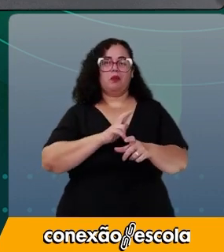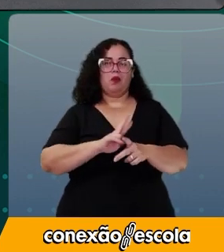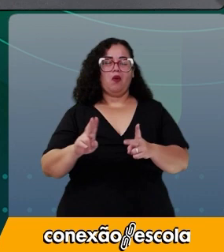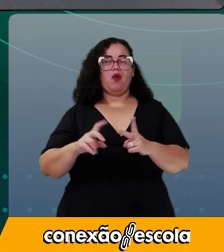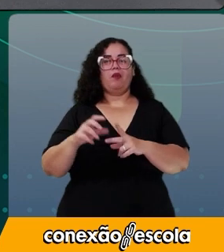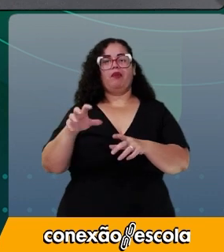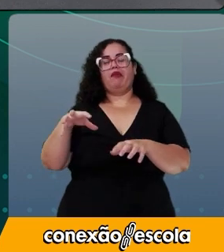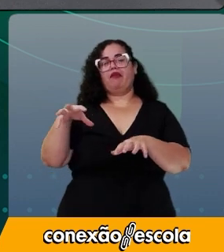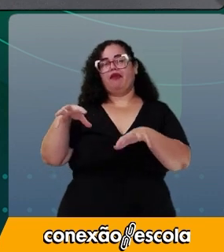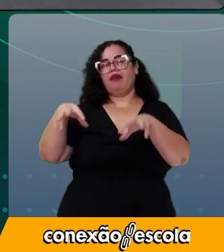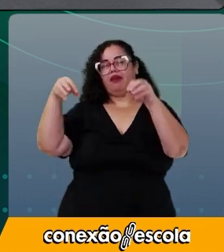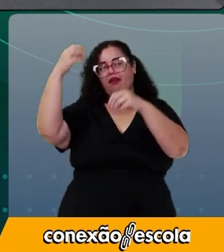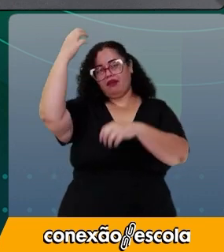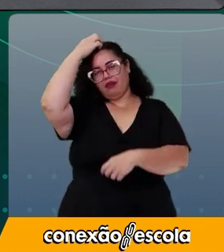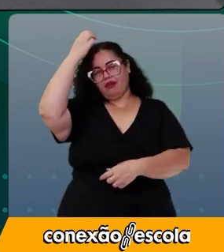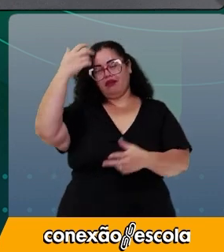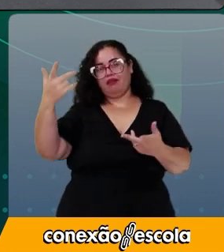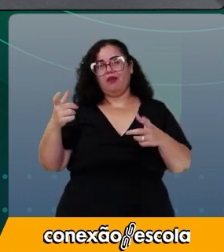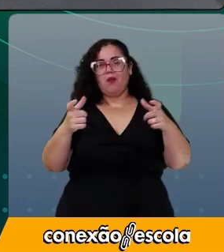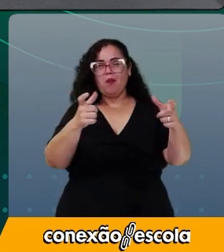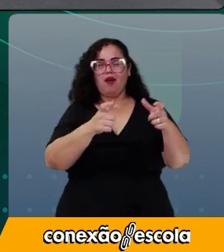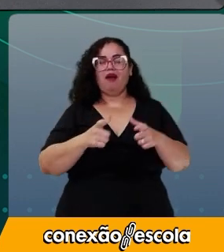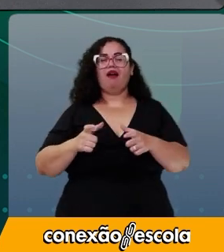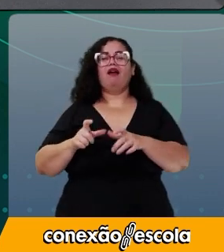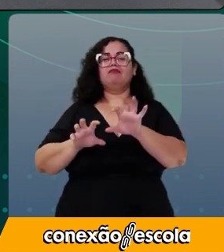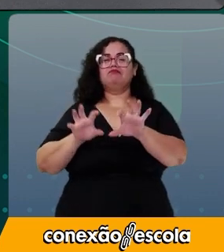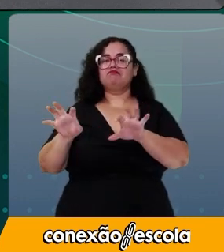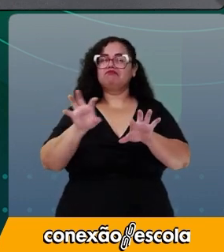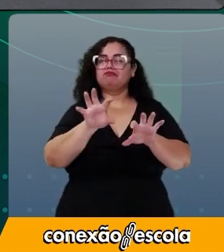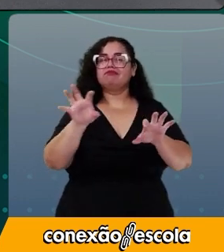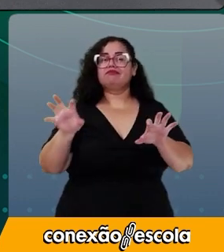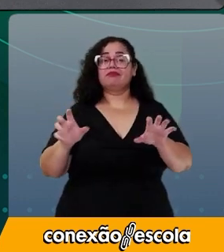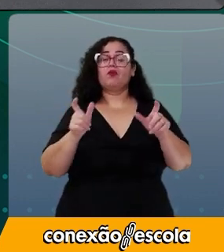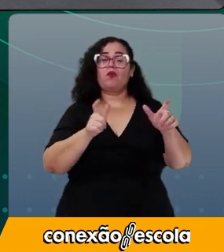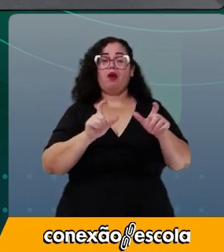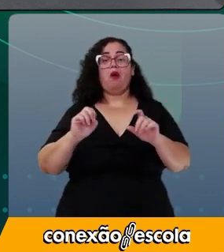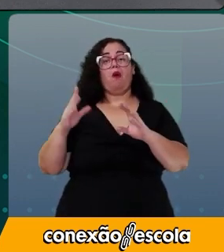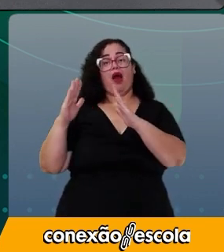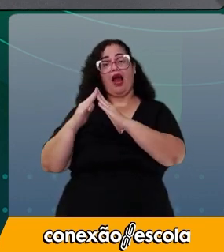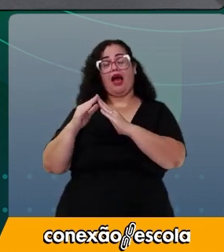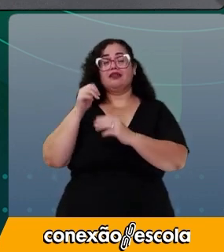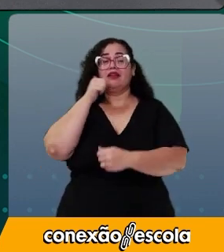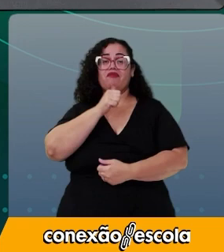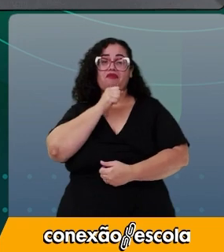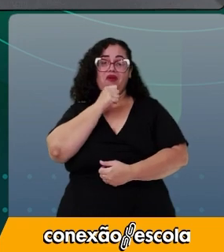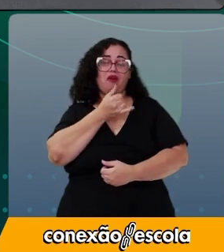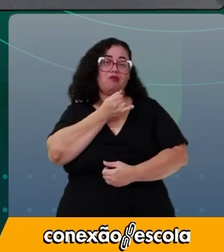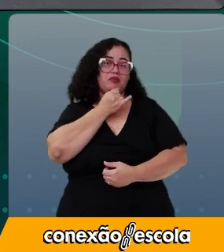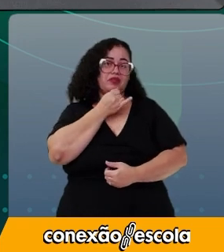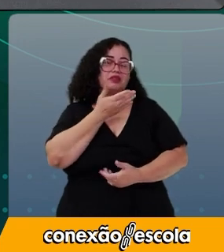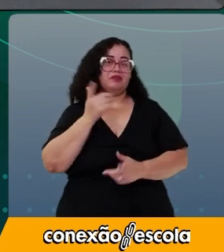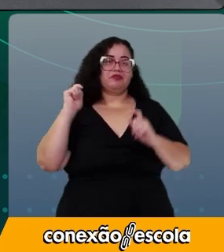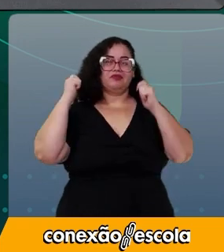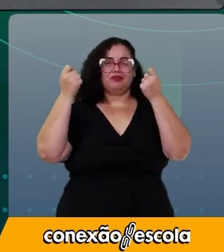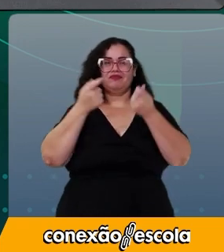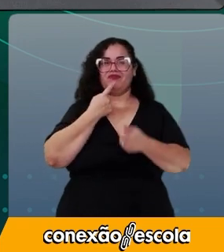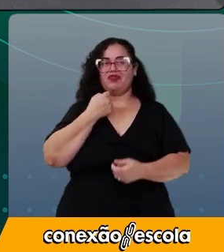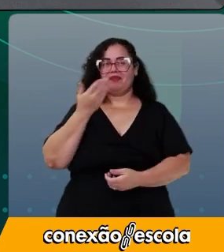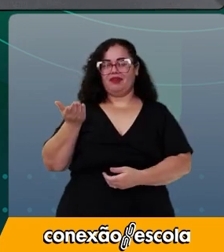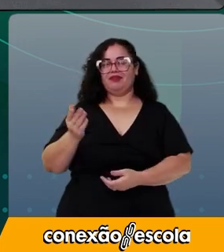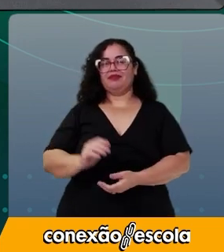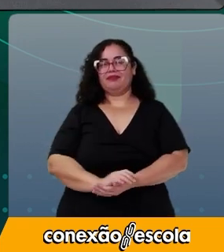aquele reinado, perdão, aquele reino, né? Aquele reino, ou a casa da avó, como no caso de Chapeuzinho